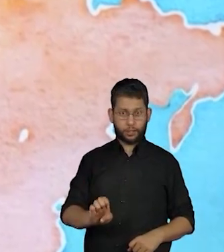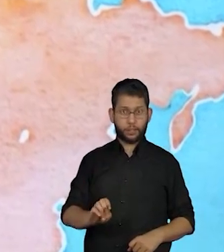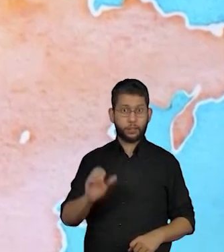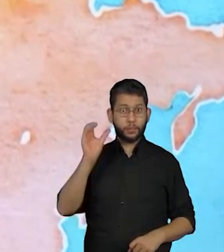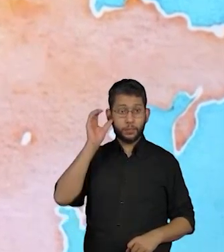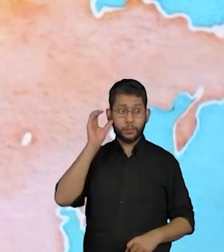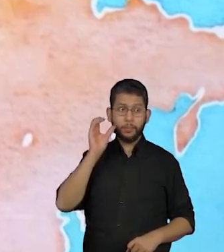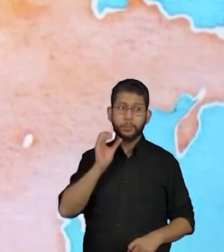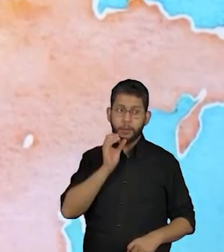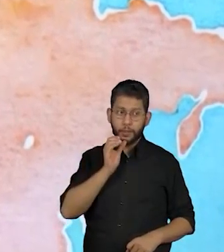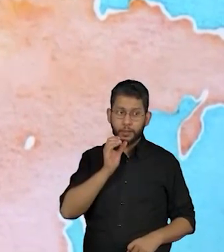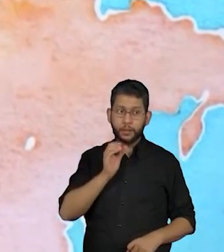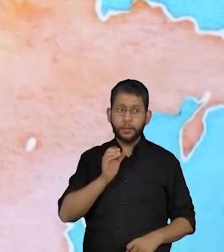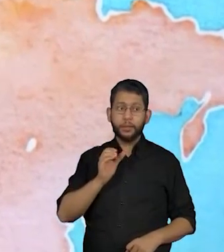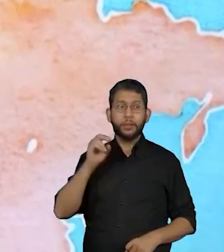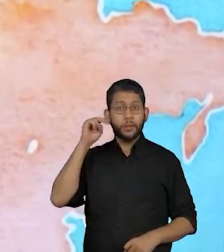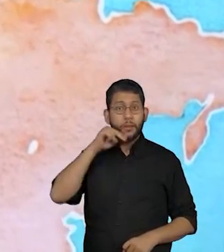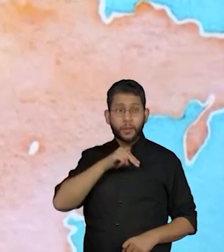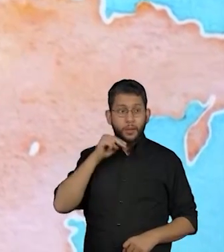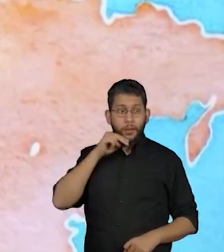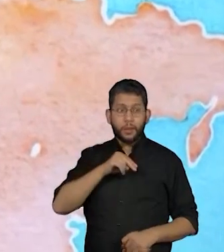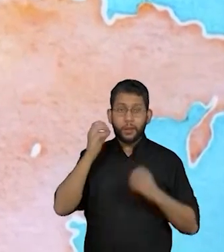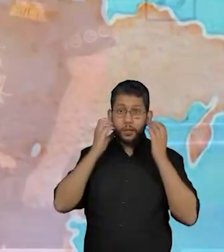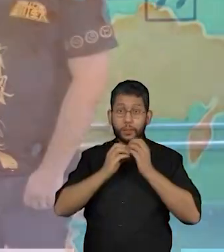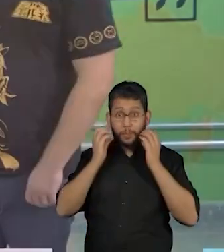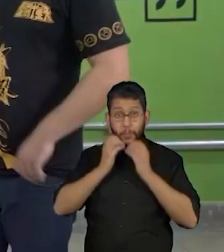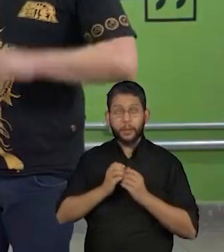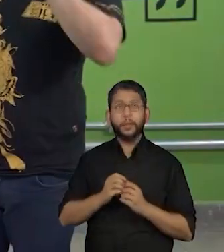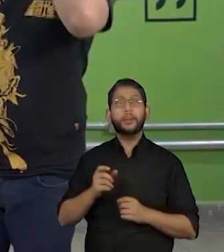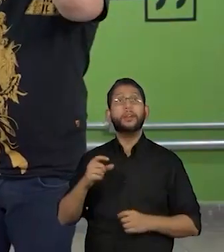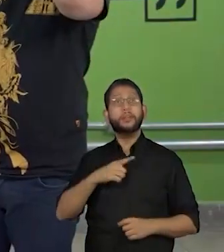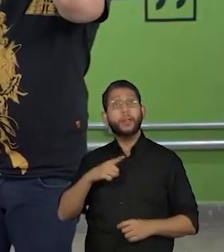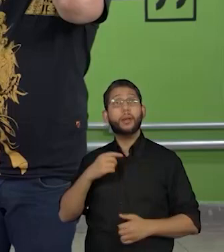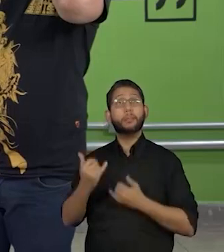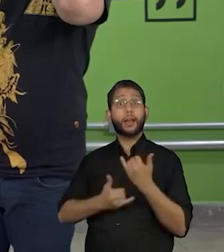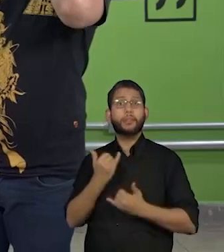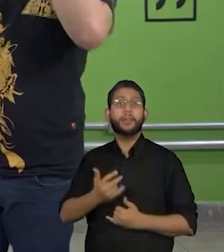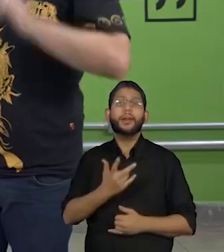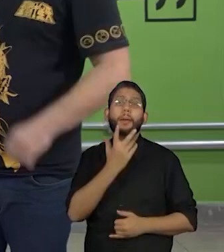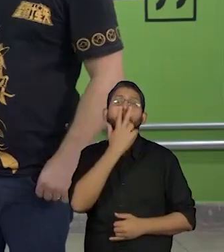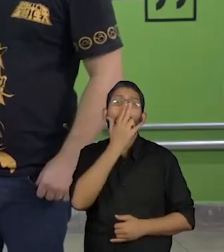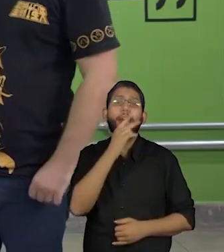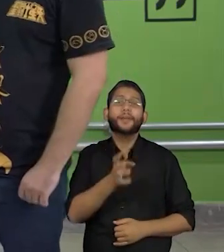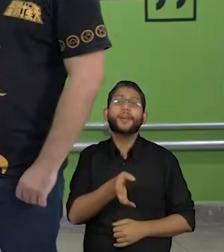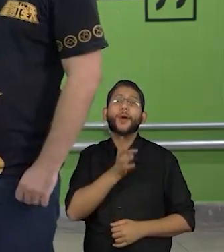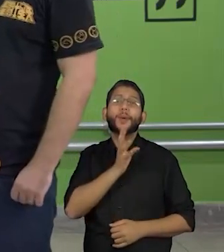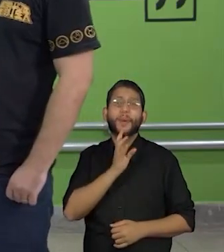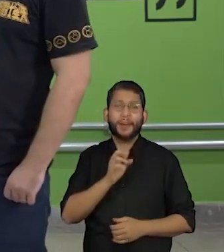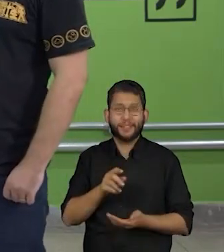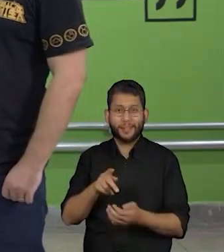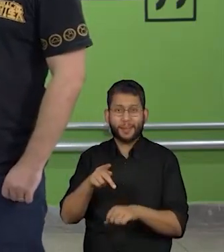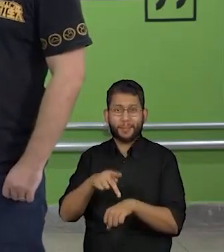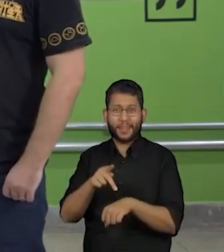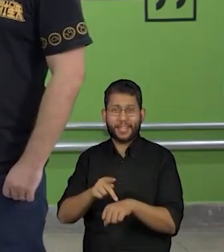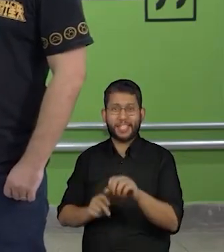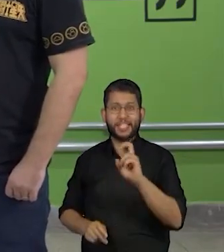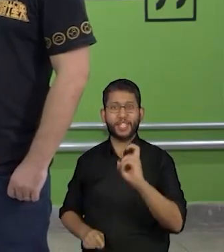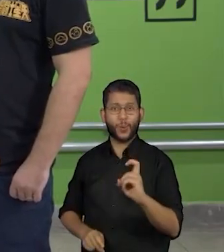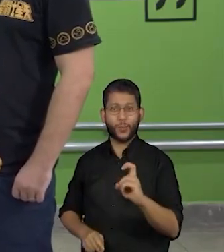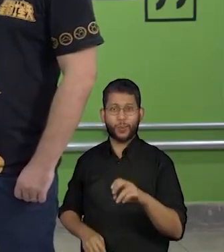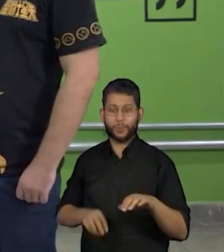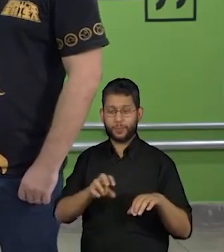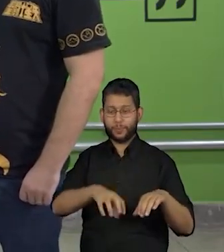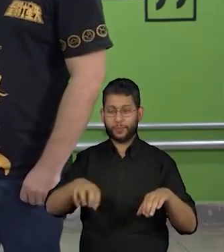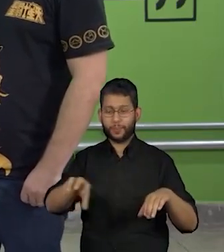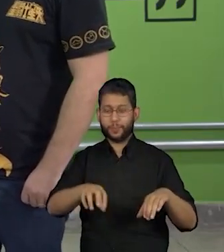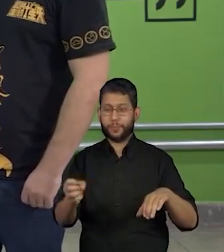é um jogo que parece muito com Três Marias aqui no Brasil. Então eu posso criar qualquer tipo de regra. Então, por exemplo, eu posso sentar no